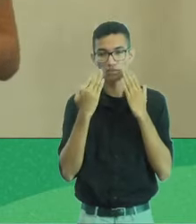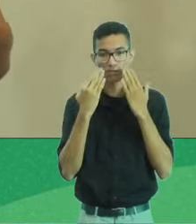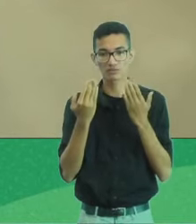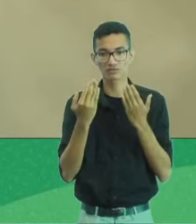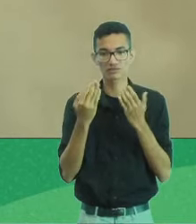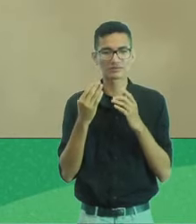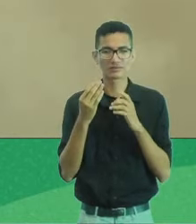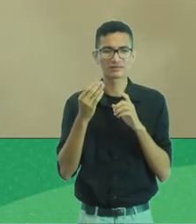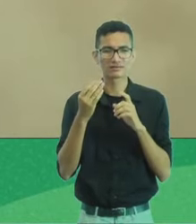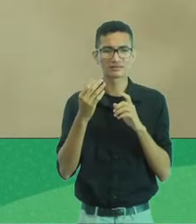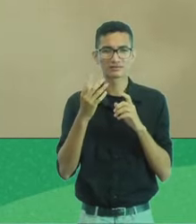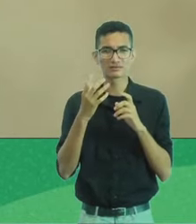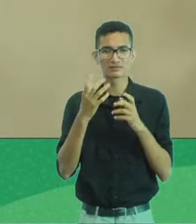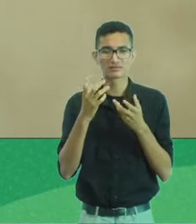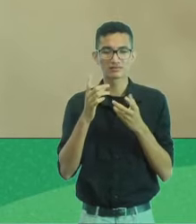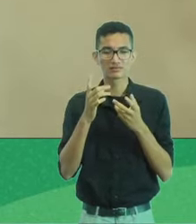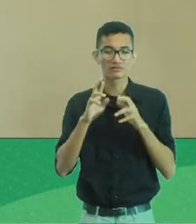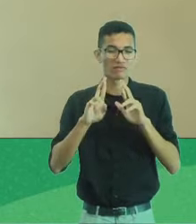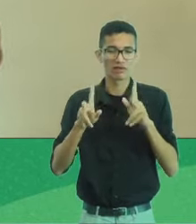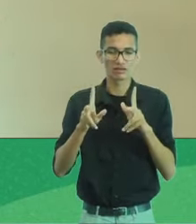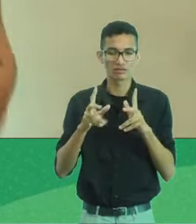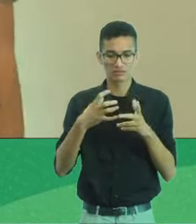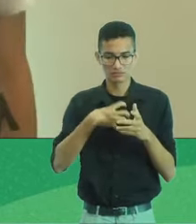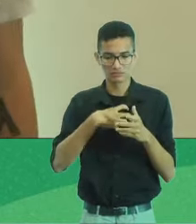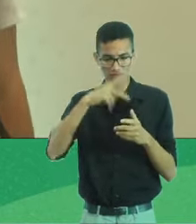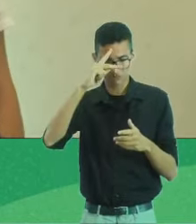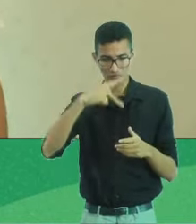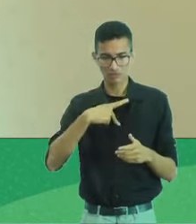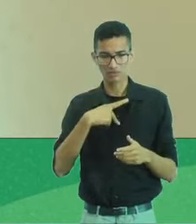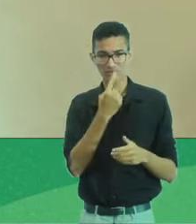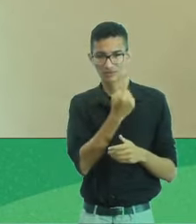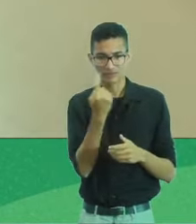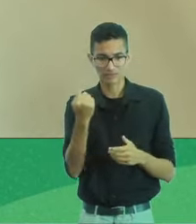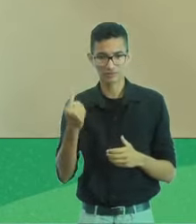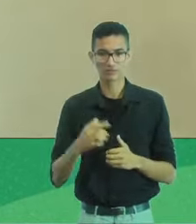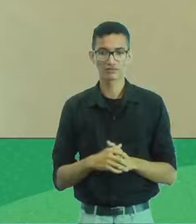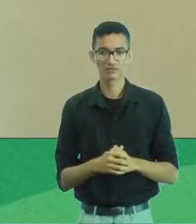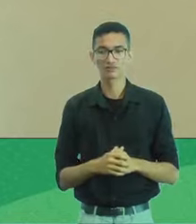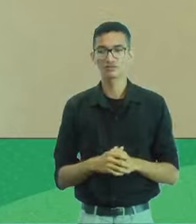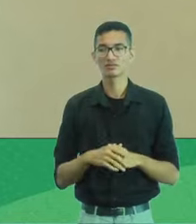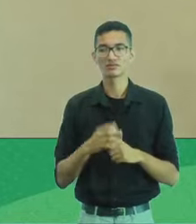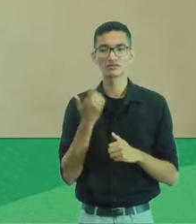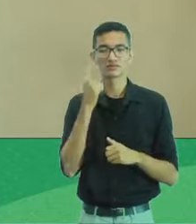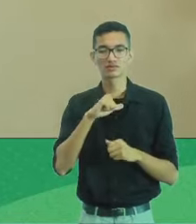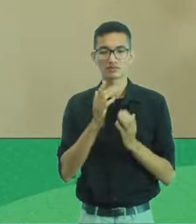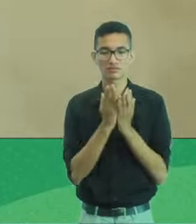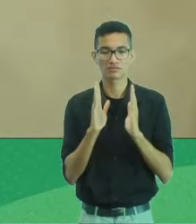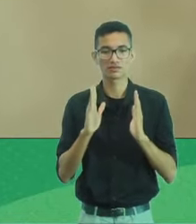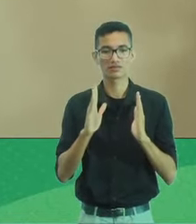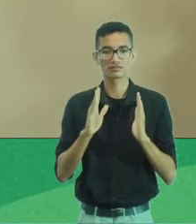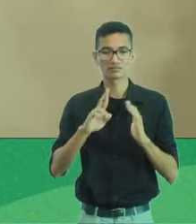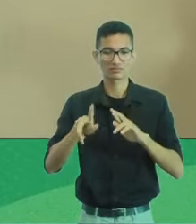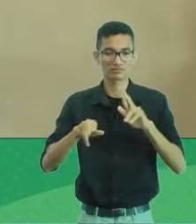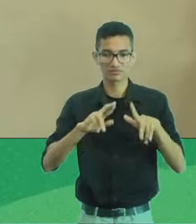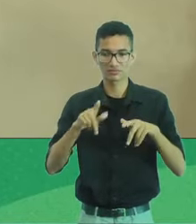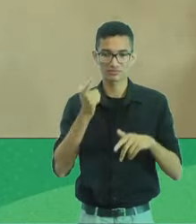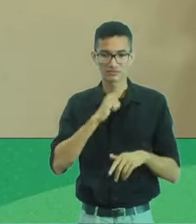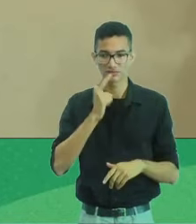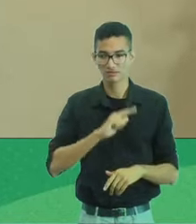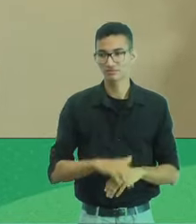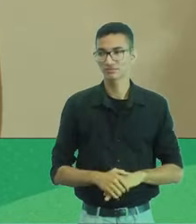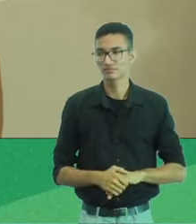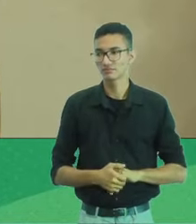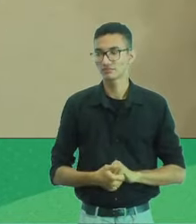é mais singelo mas individual de cada um a gente já consegue abrir umas portas diferentes assim sabe